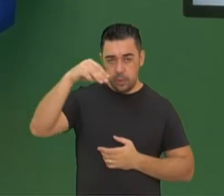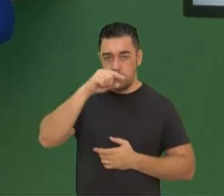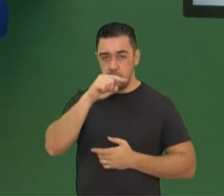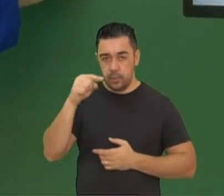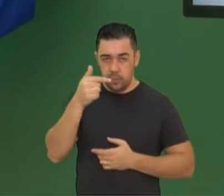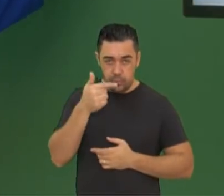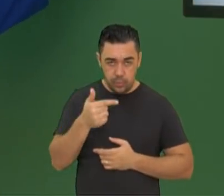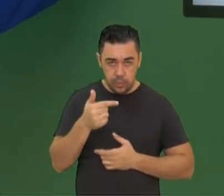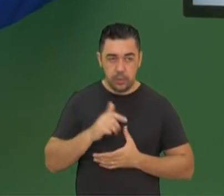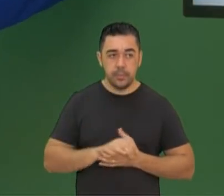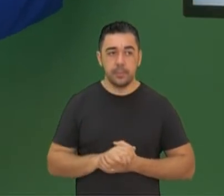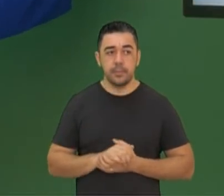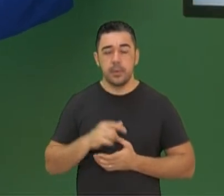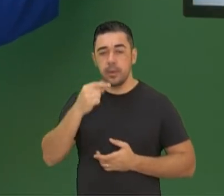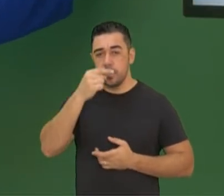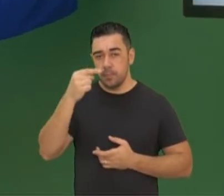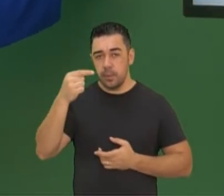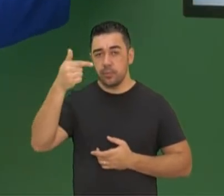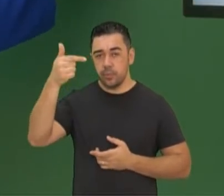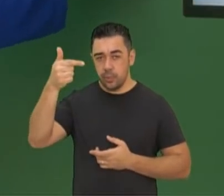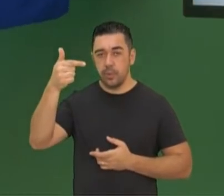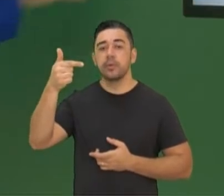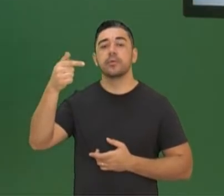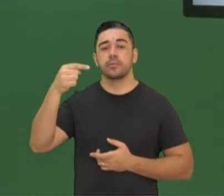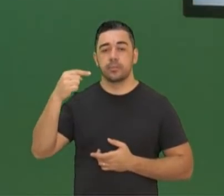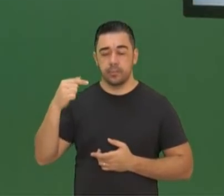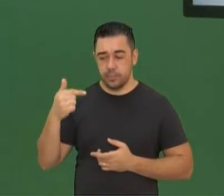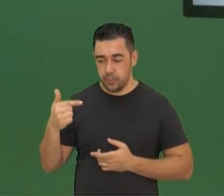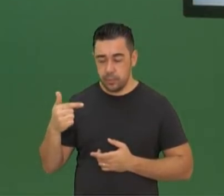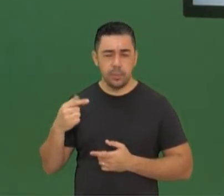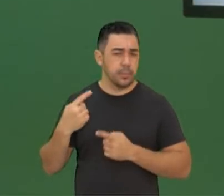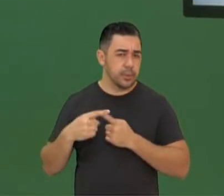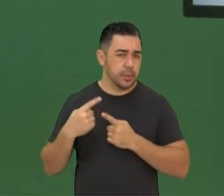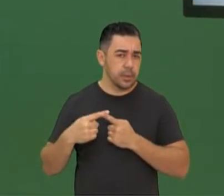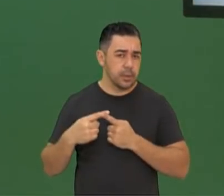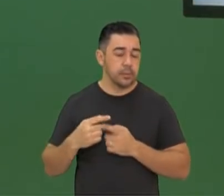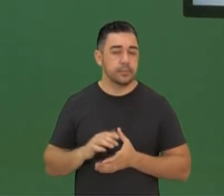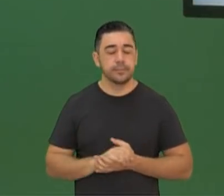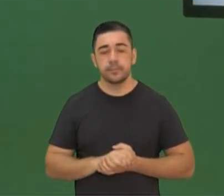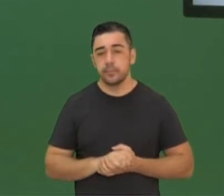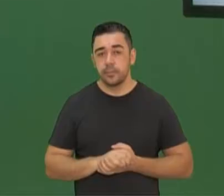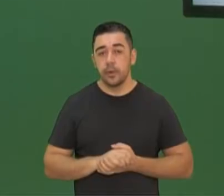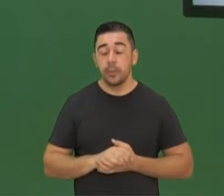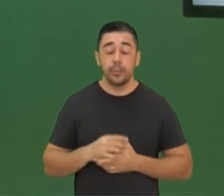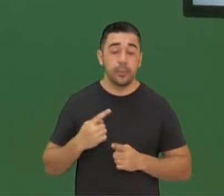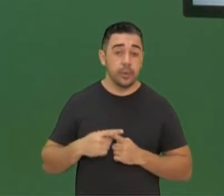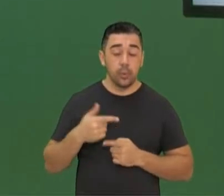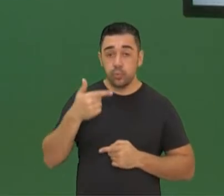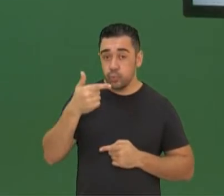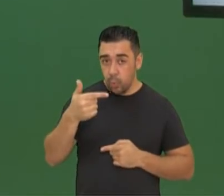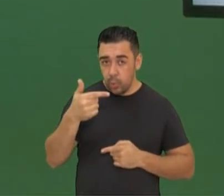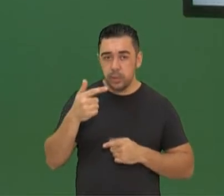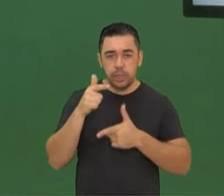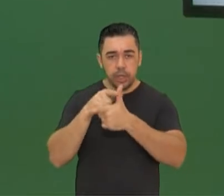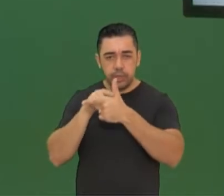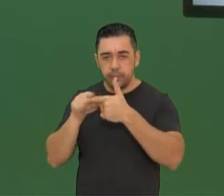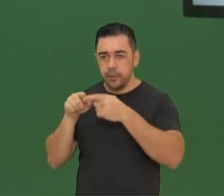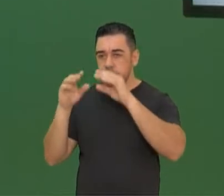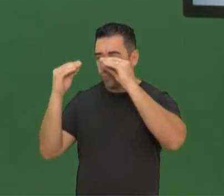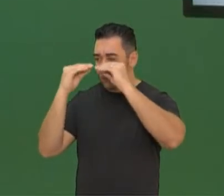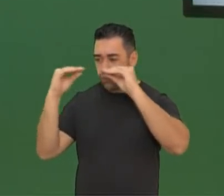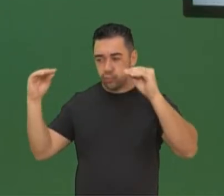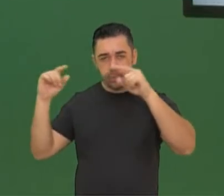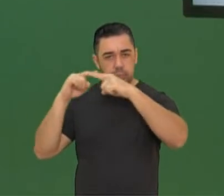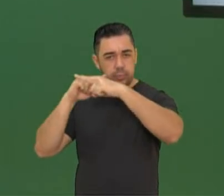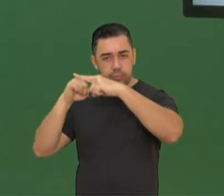sobre 2 menos 2 sobre 2. Por quê, professor? Porque o 2 vai dividir todo o polinômio. Ou seja, vai dividir